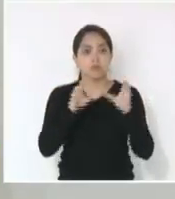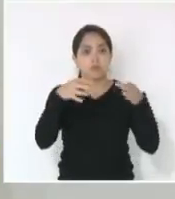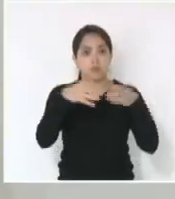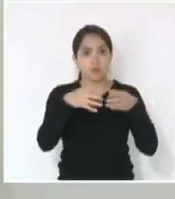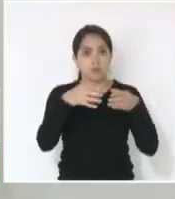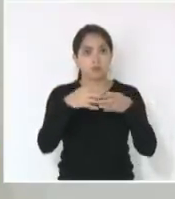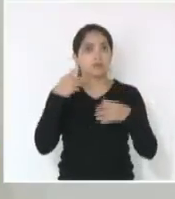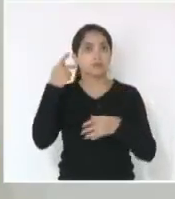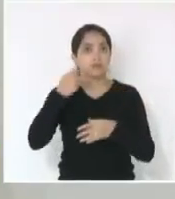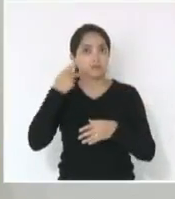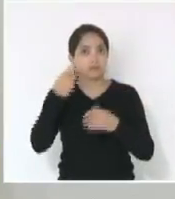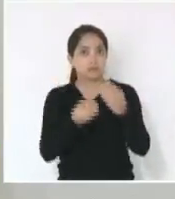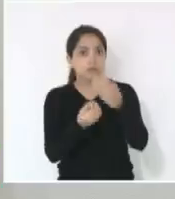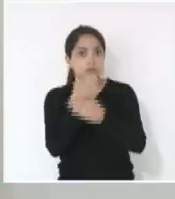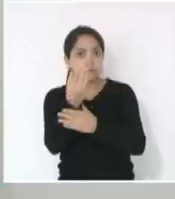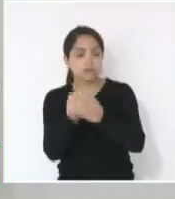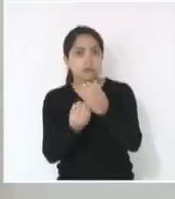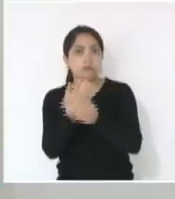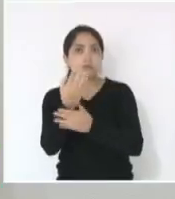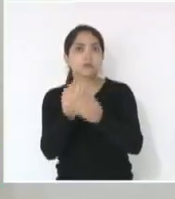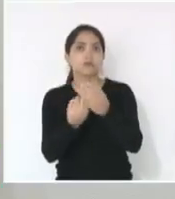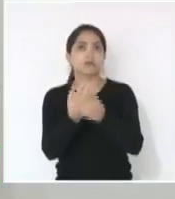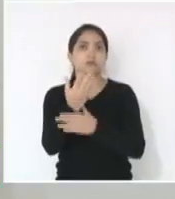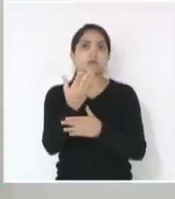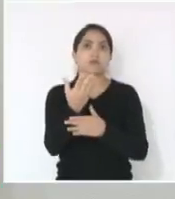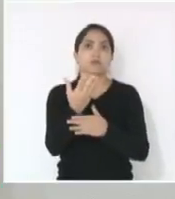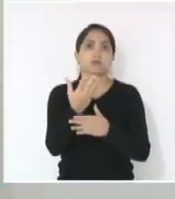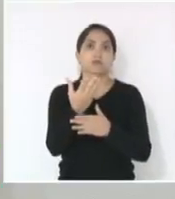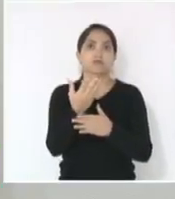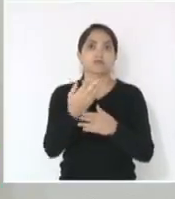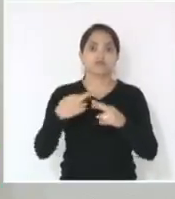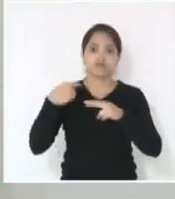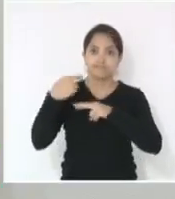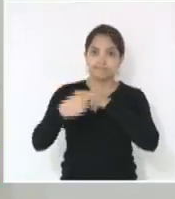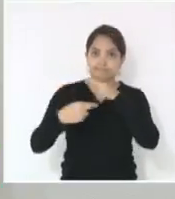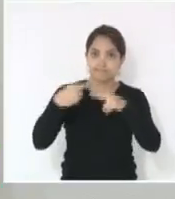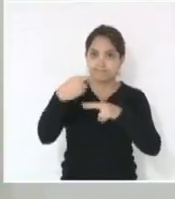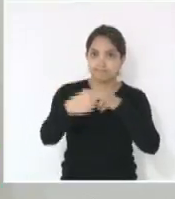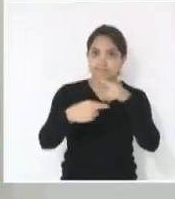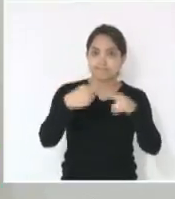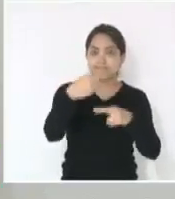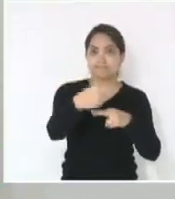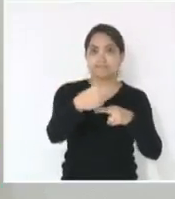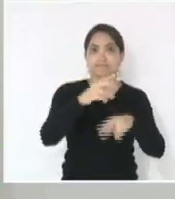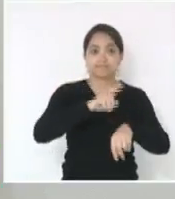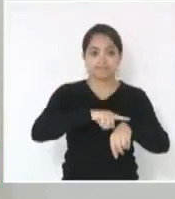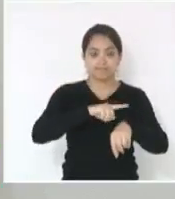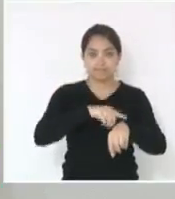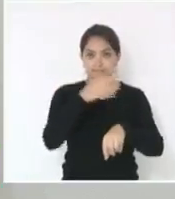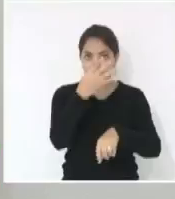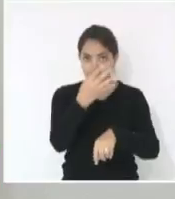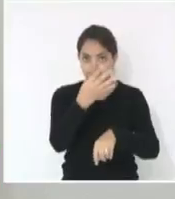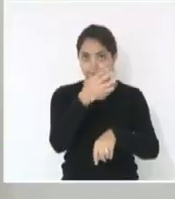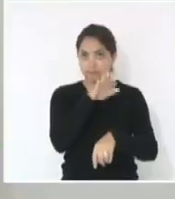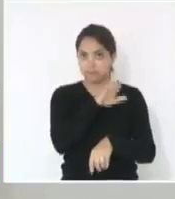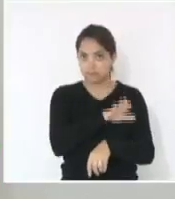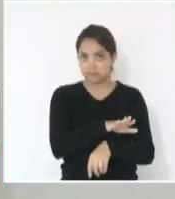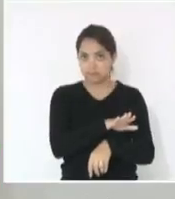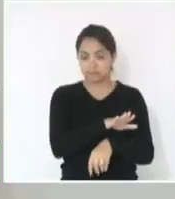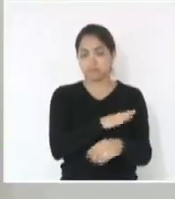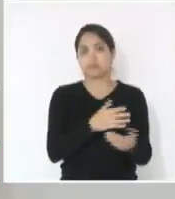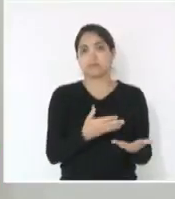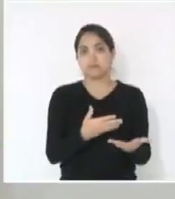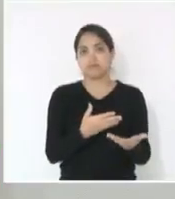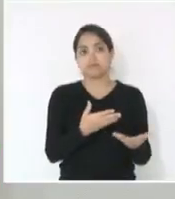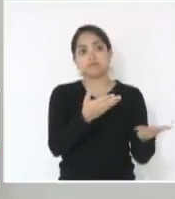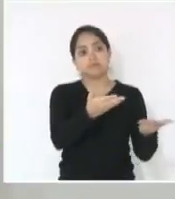cadeia produtiva de reciclagem, às 16h30. Por isso, nós gostaríamos de